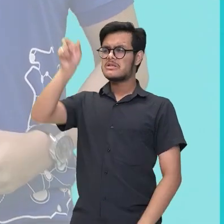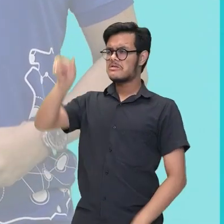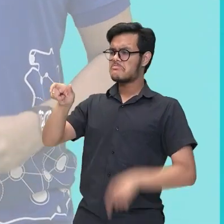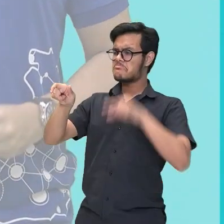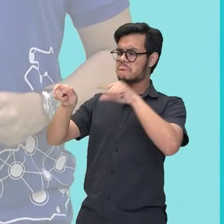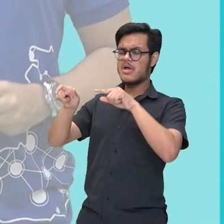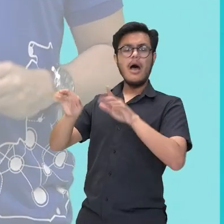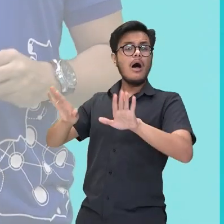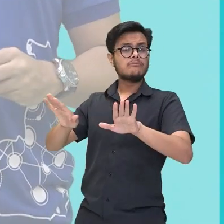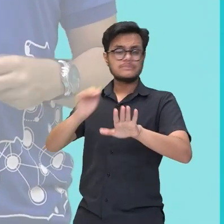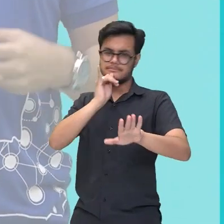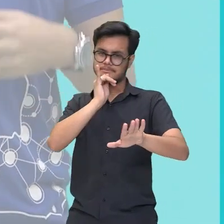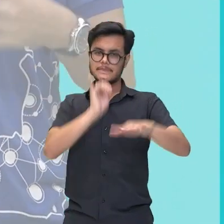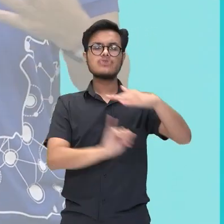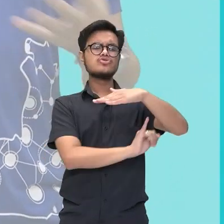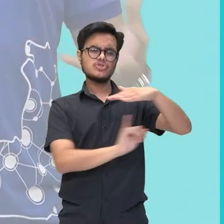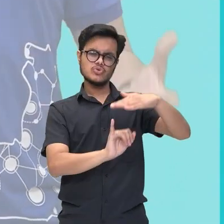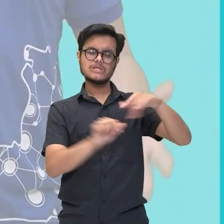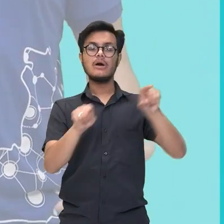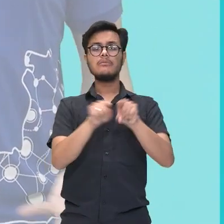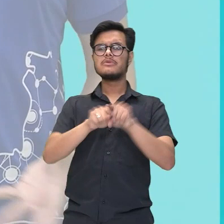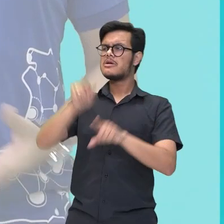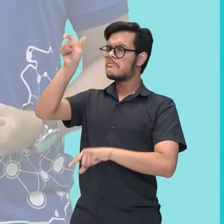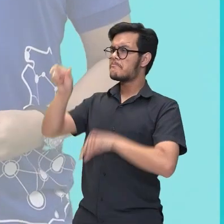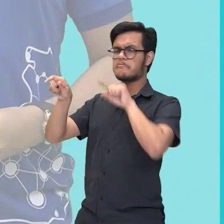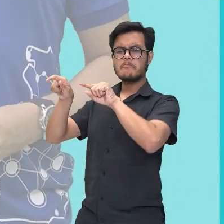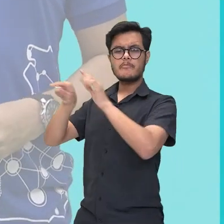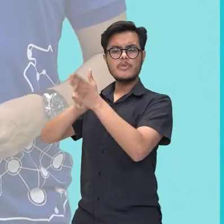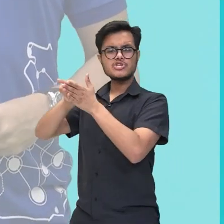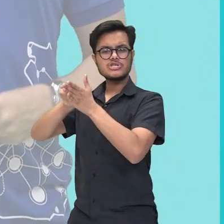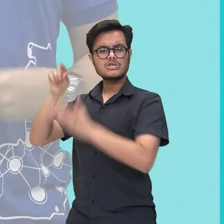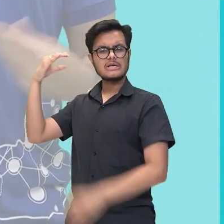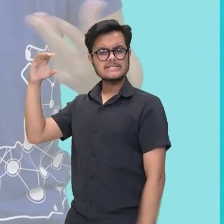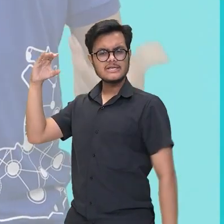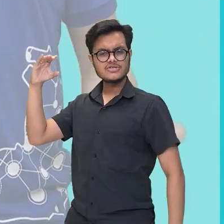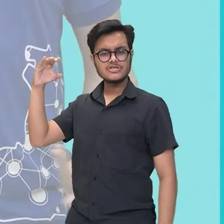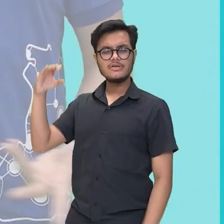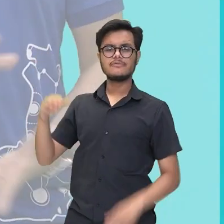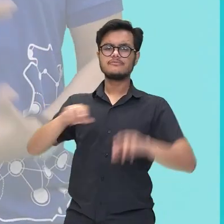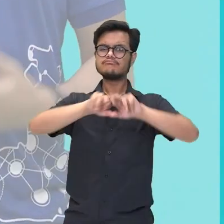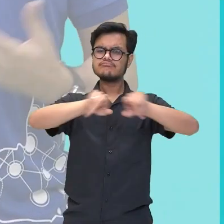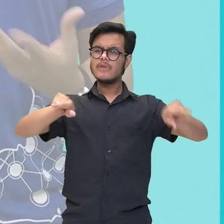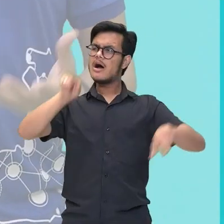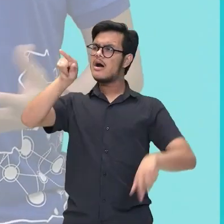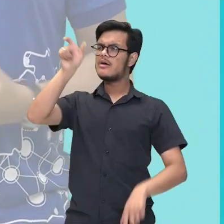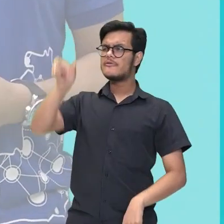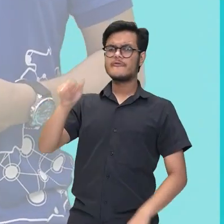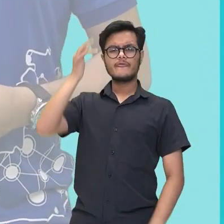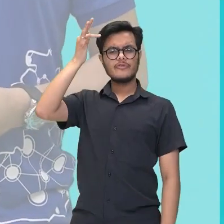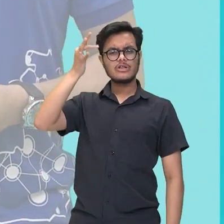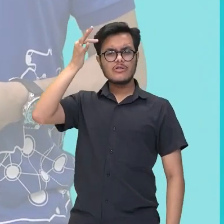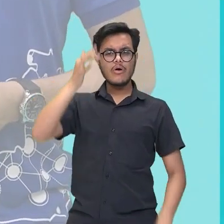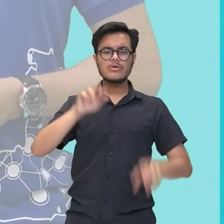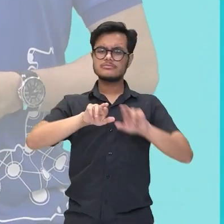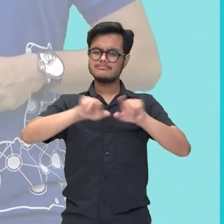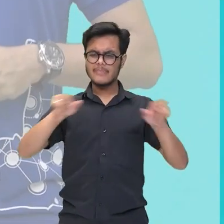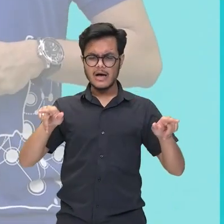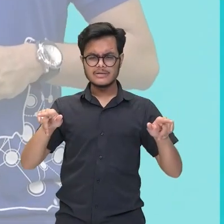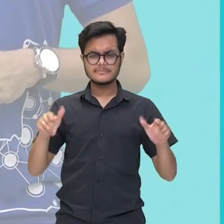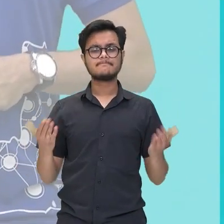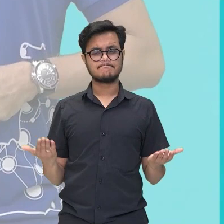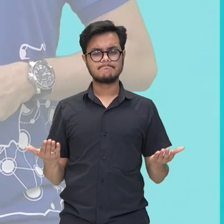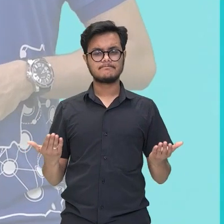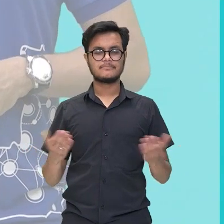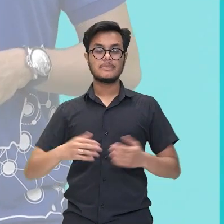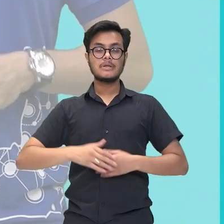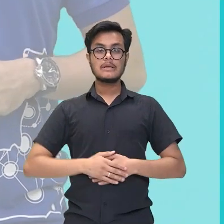instituição de pesquisa renomada, um pesquisador conhecido em sua área, um grande cientista, um filósofo, etc. Se